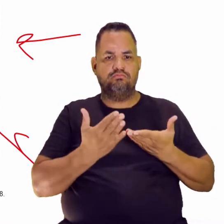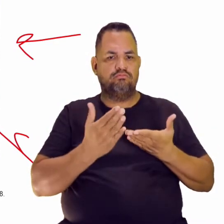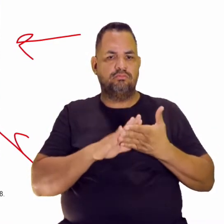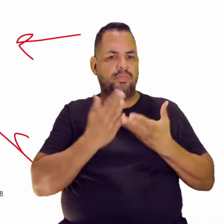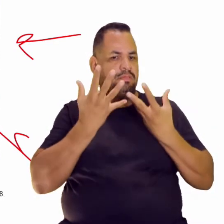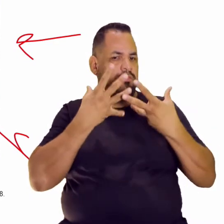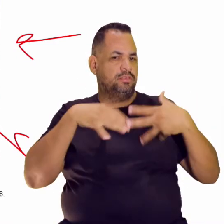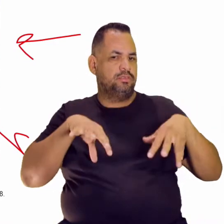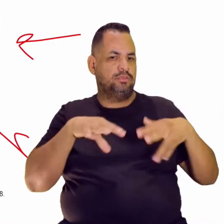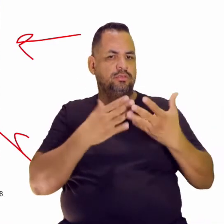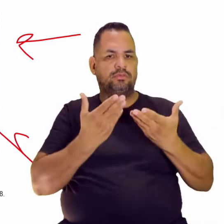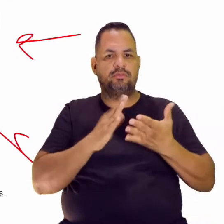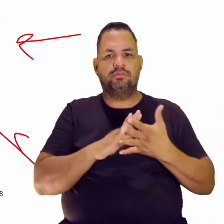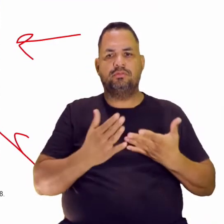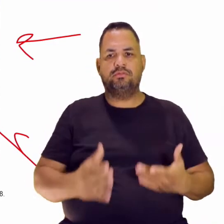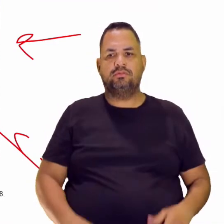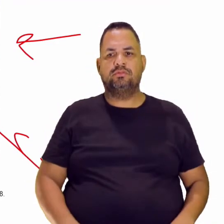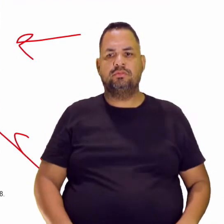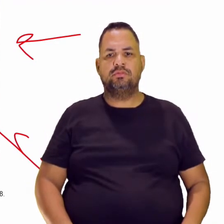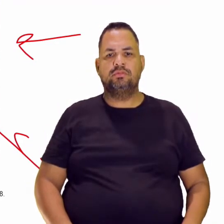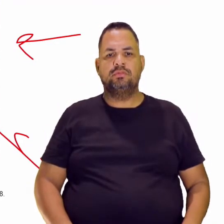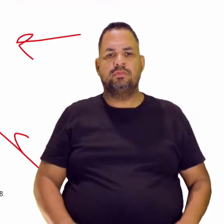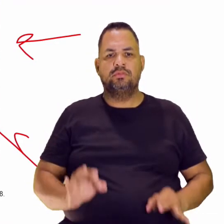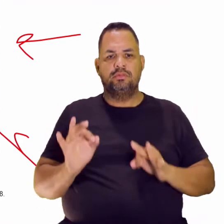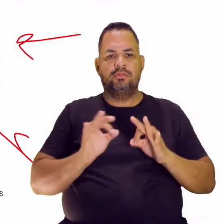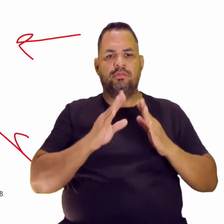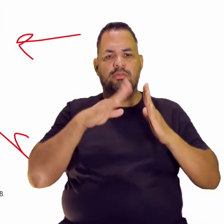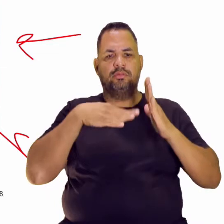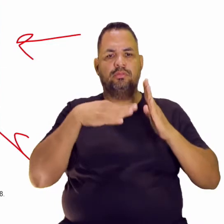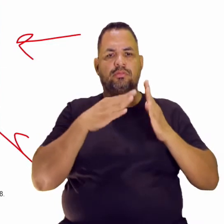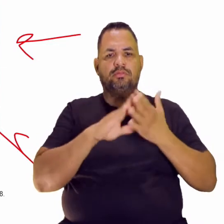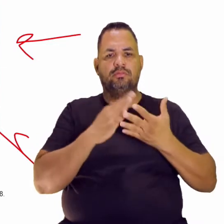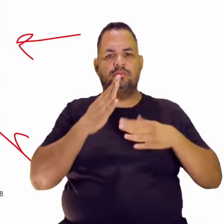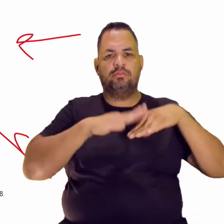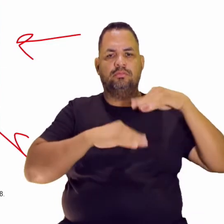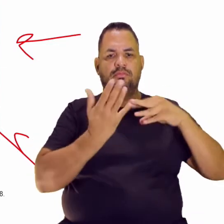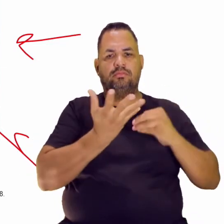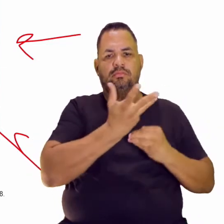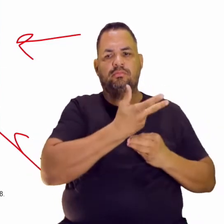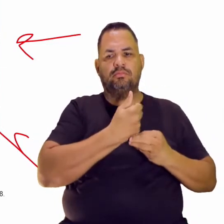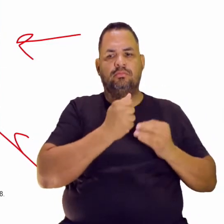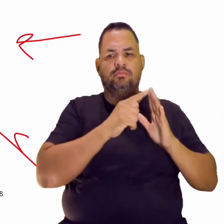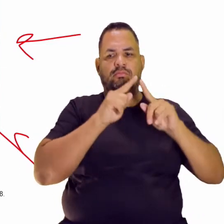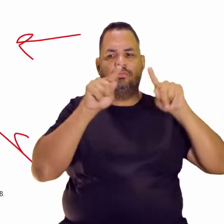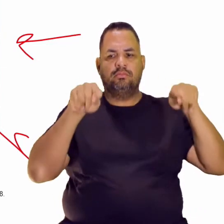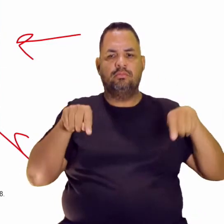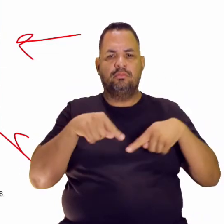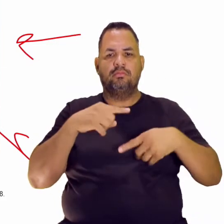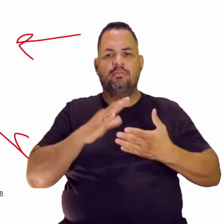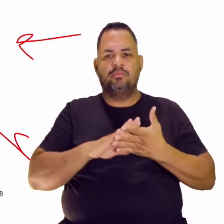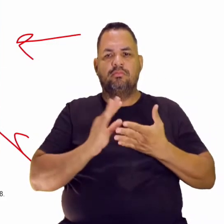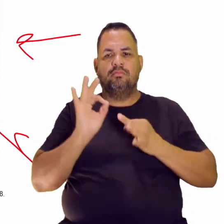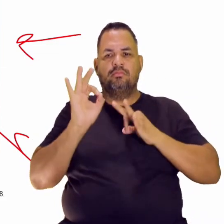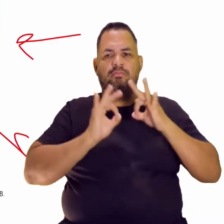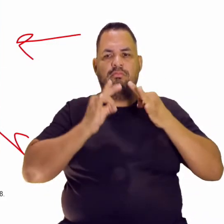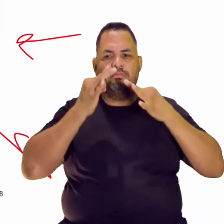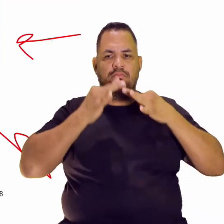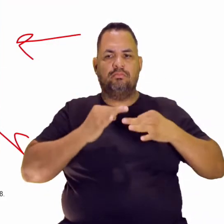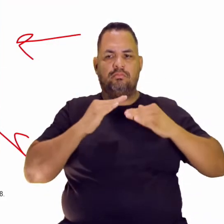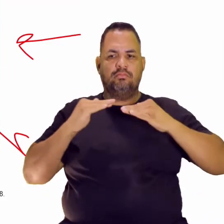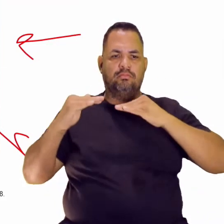desmentia, através das obras artísticas expostas, o refinamento